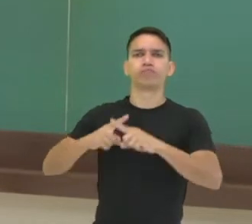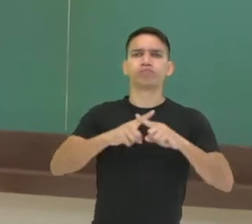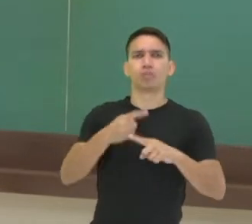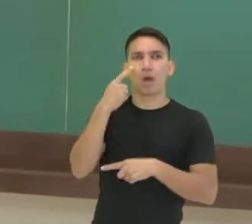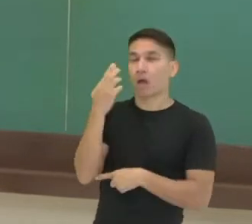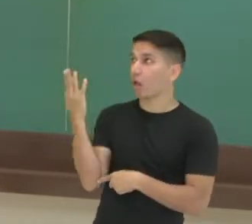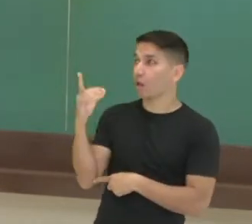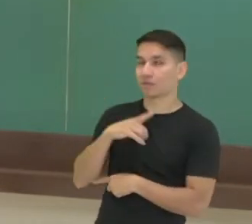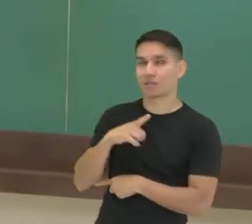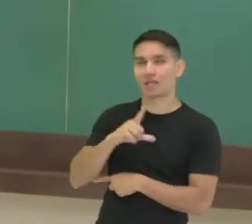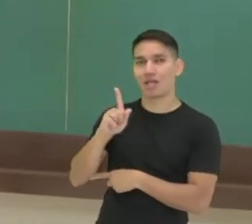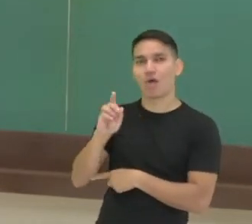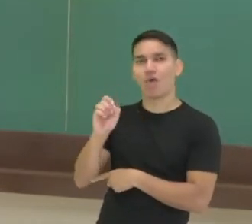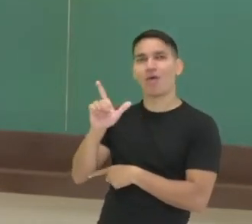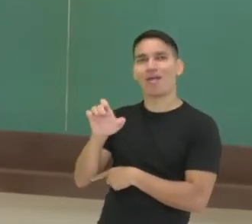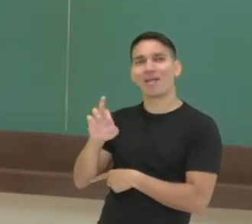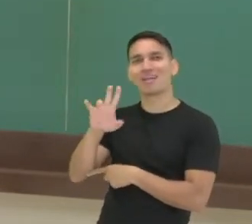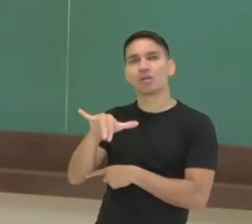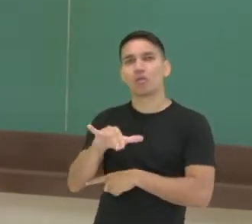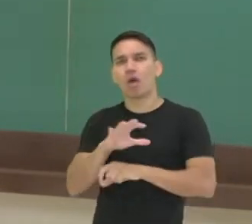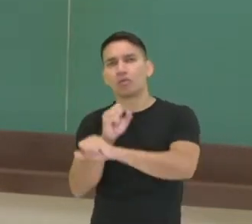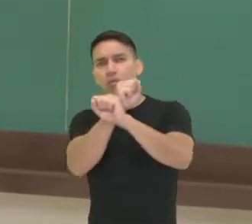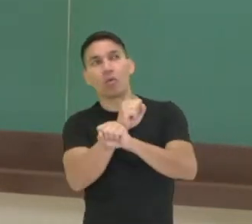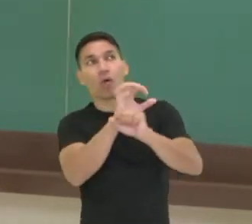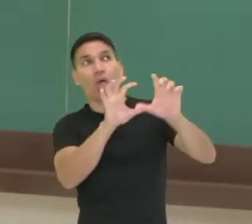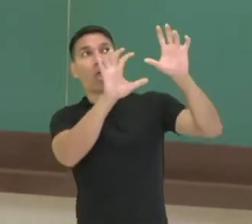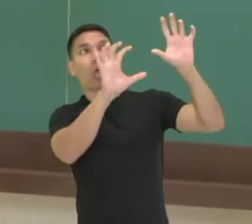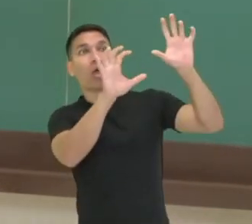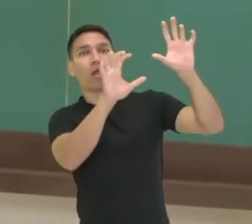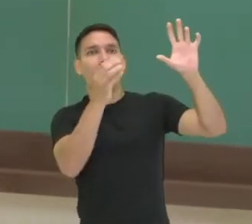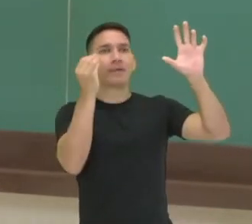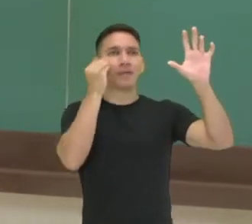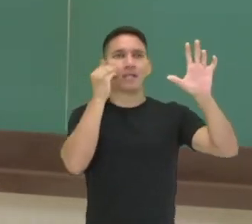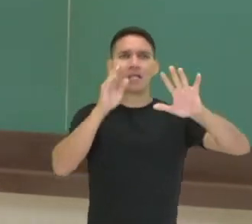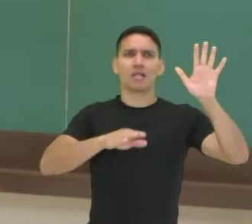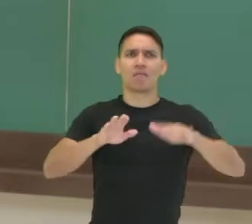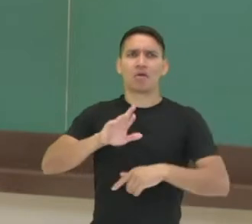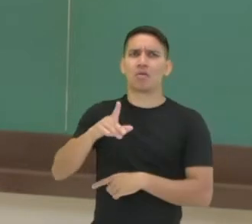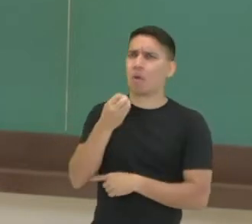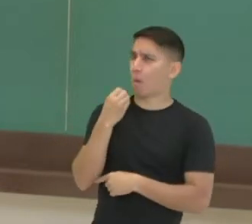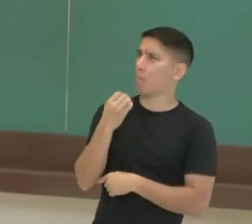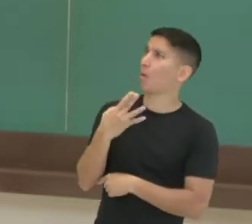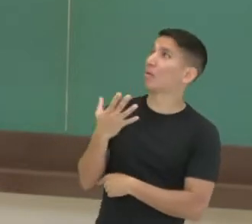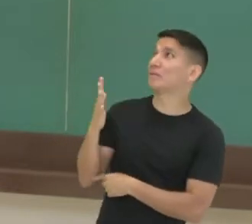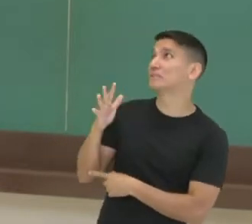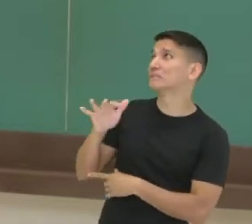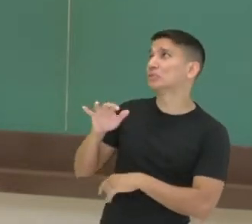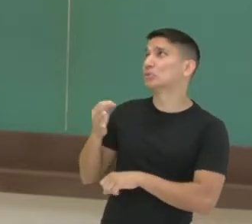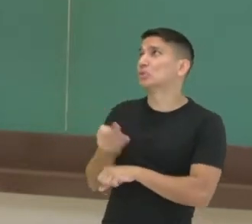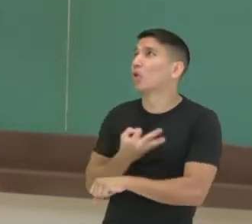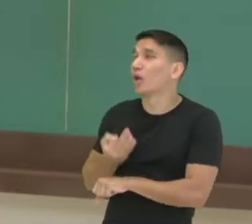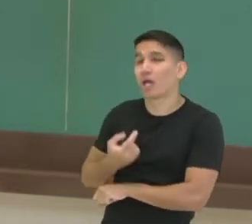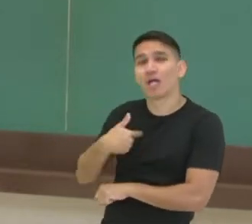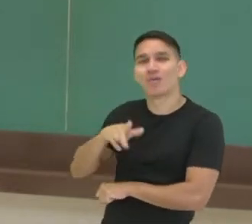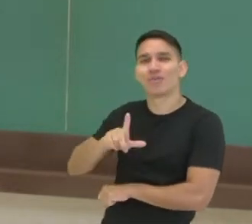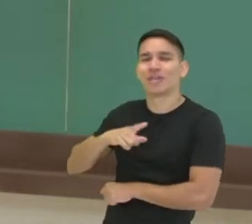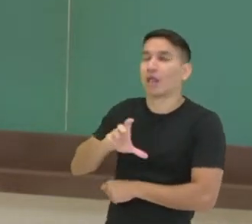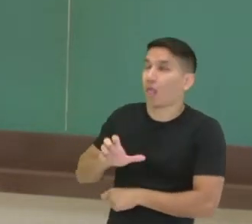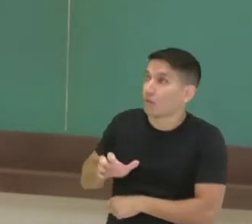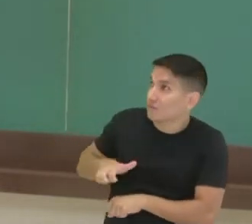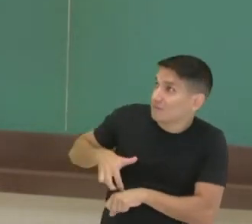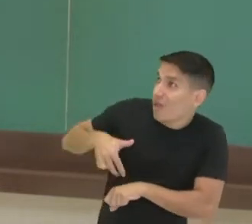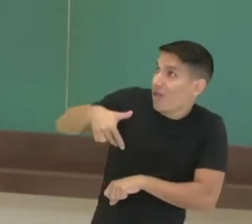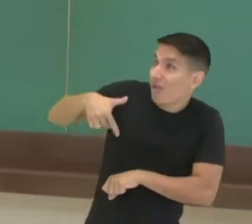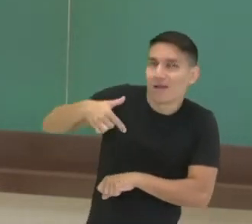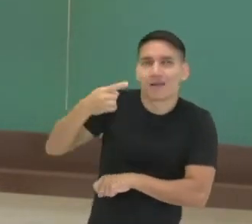o goleiro, talvez não está muito numa posição muito boa, ali acho que ele está sofrendo um pouquinho, e nós temos os jogadores. E